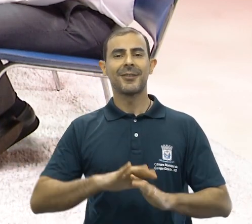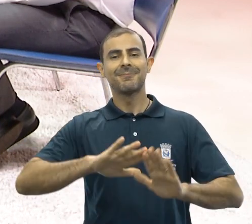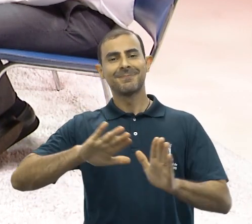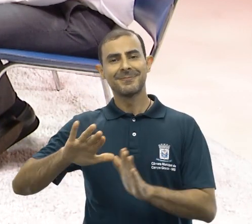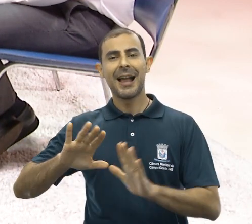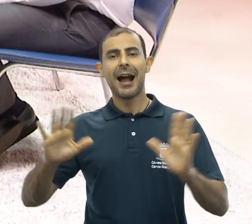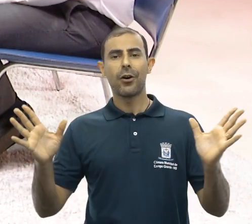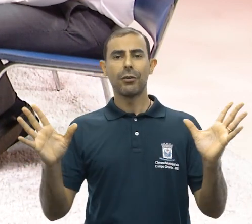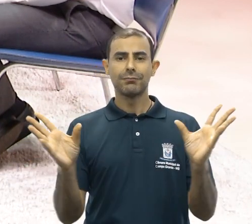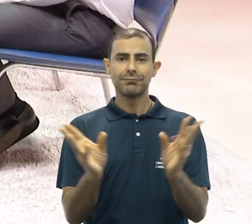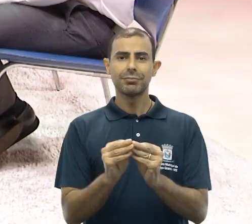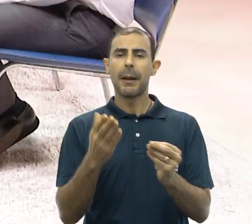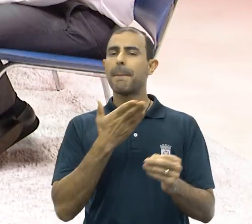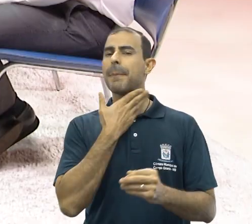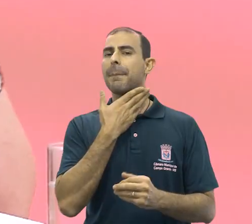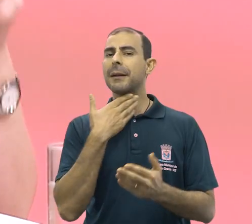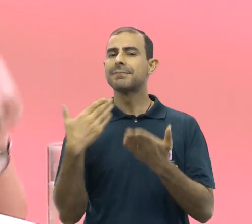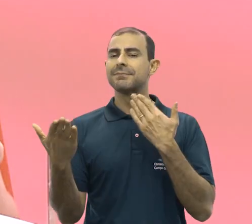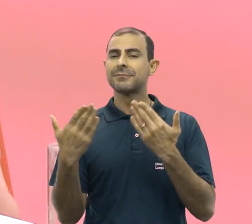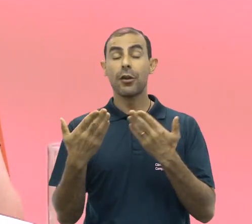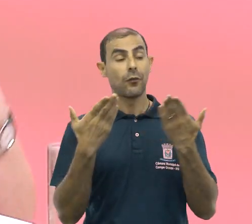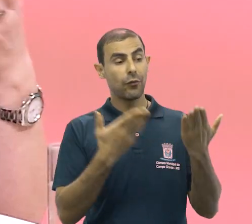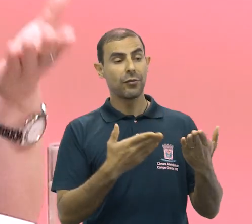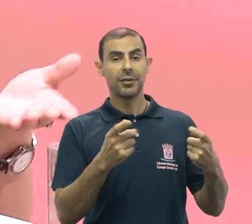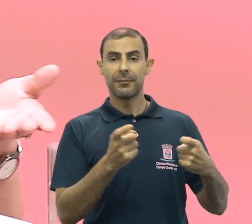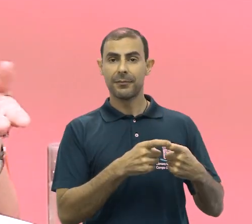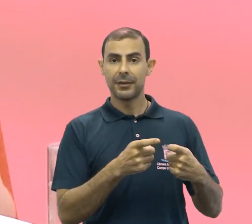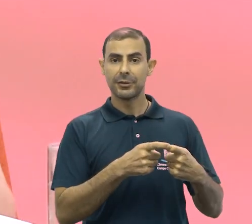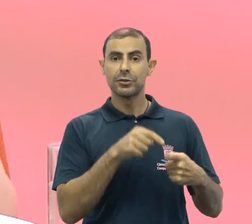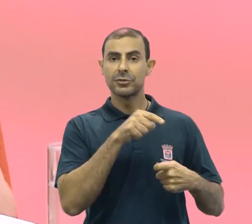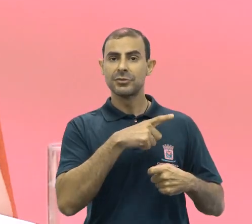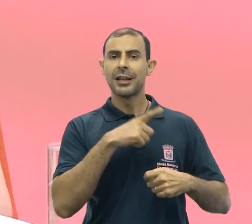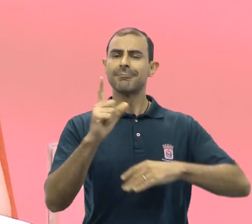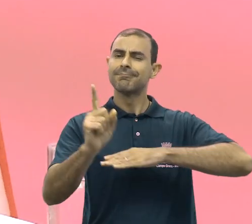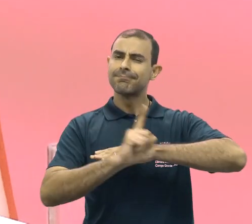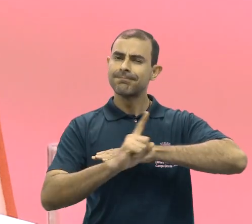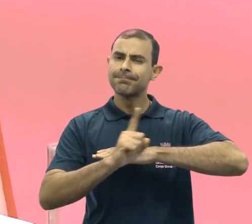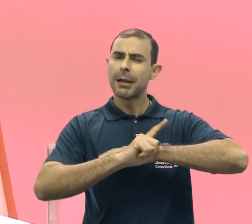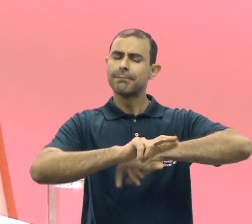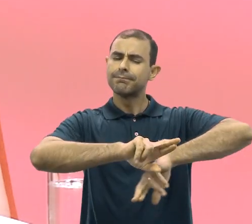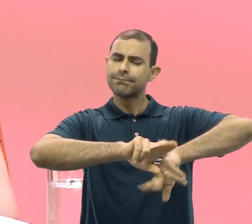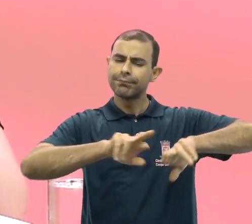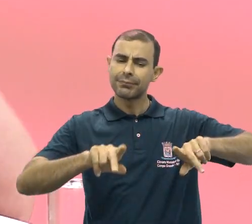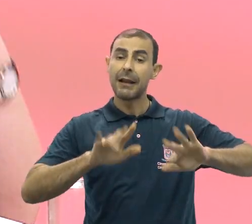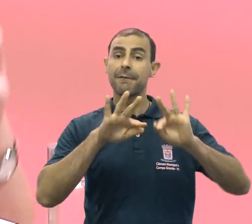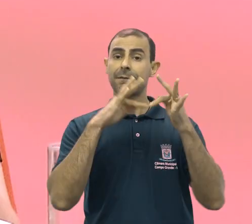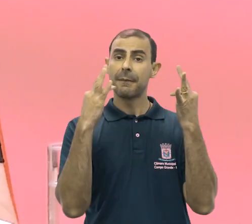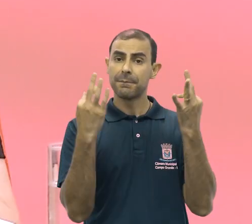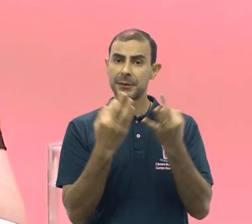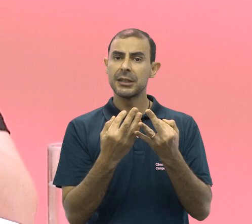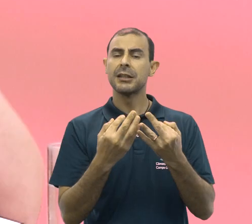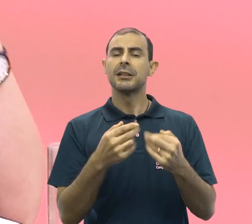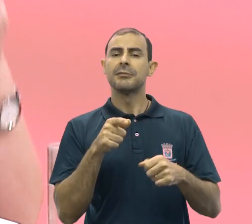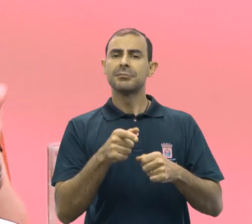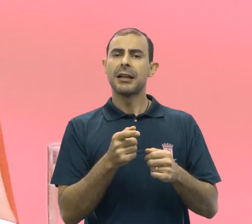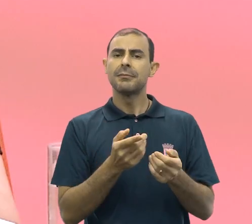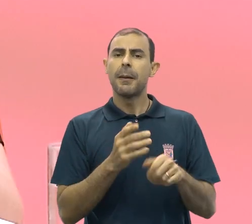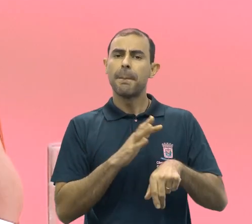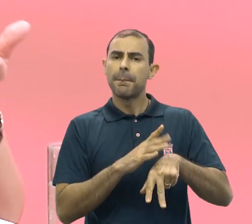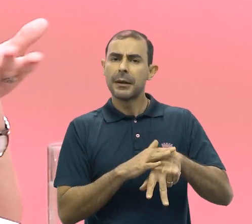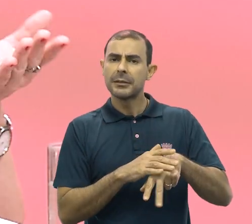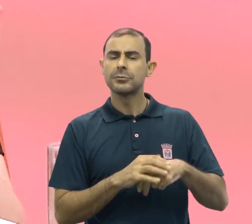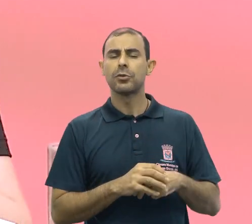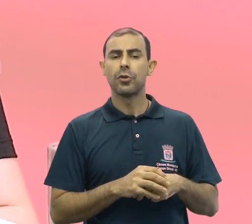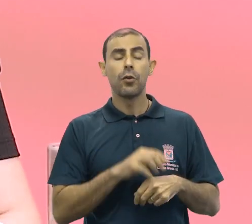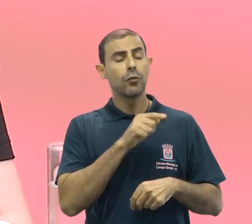ir finalizando aqui o nosso bate-papo, você, doutor, que acompanha aí no seu dia a dia, no consultório, essas famílias, esses pacientes,